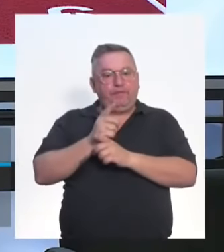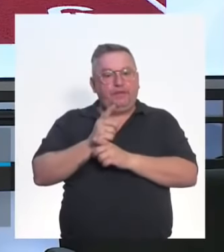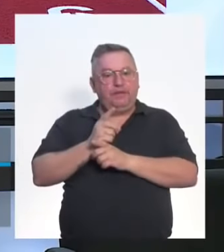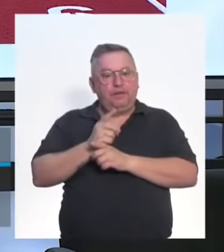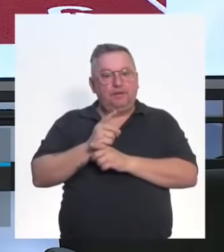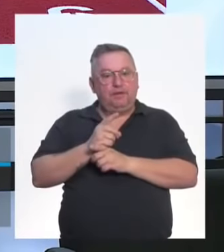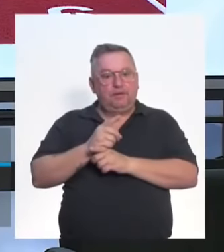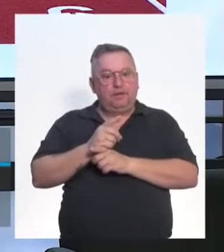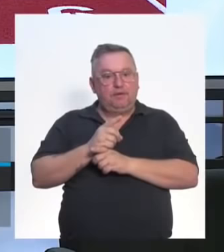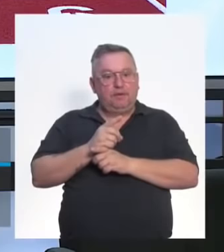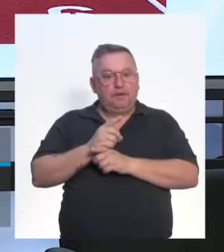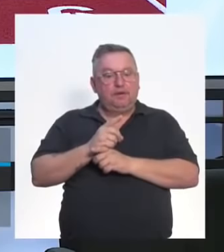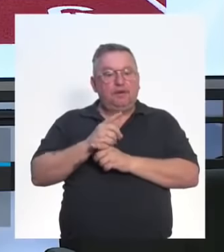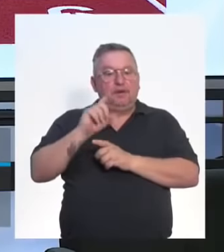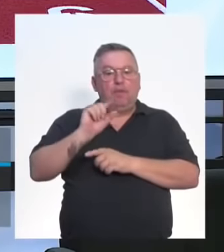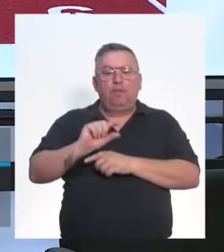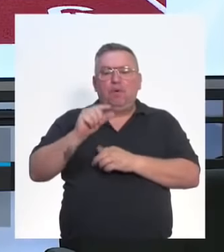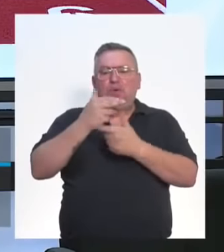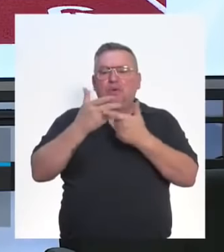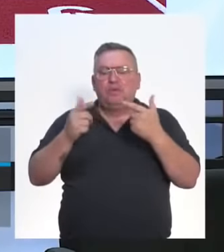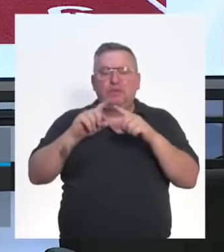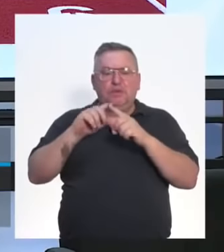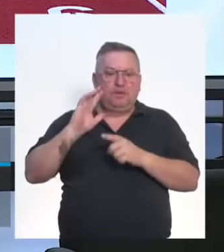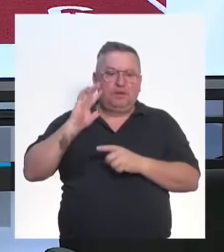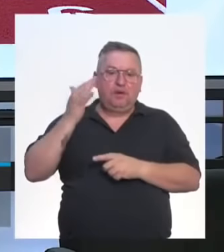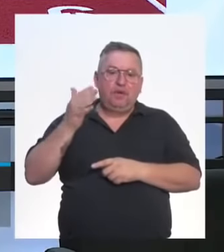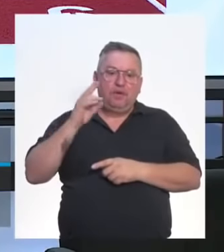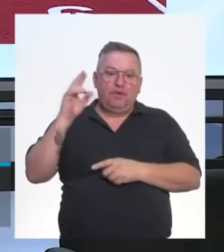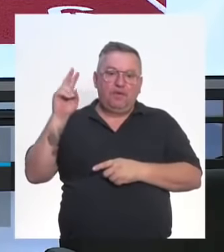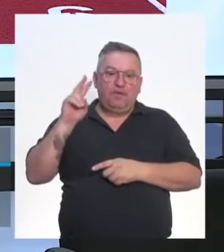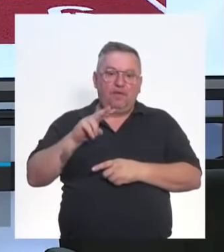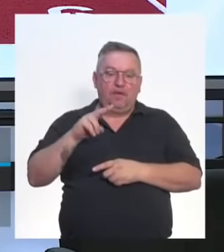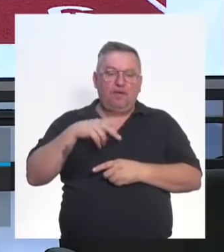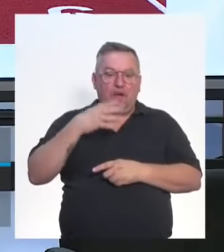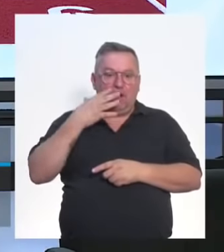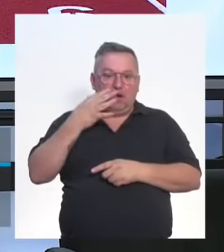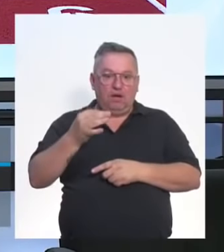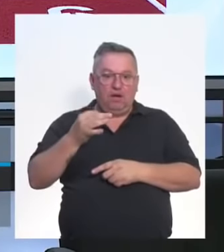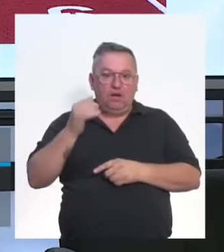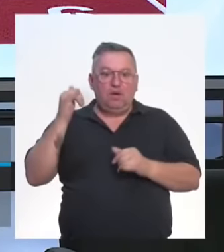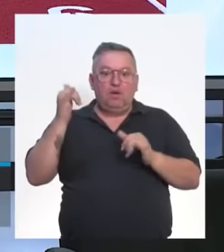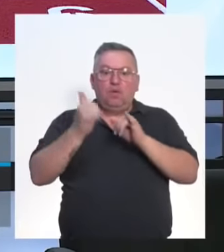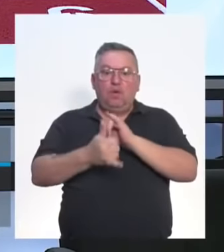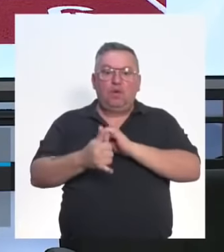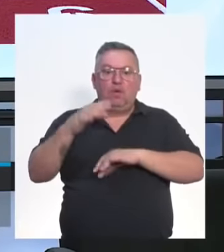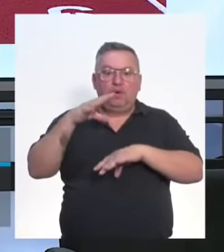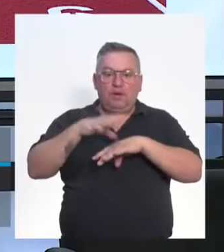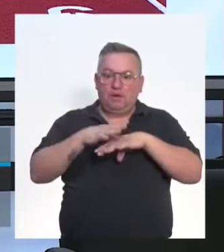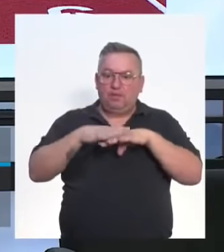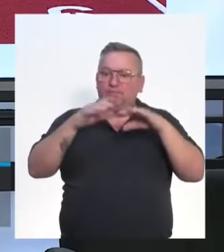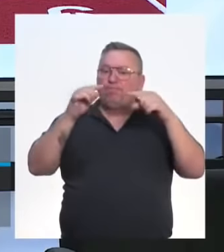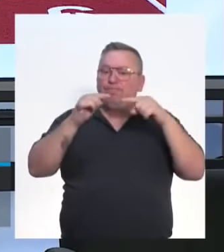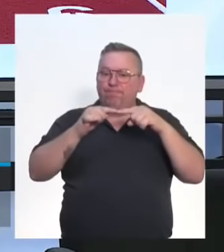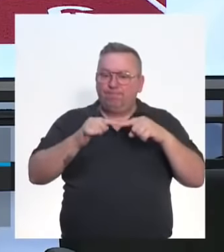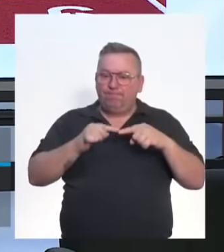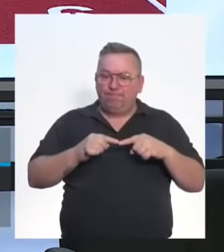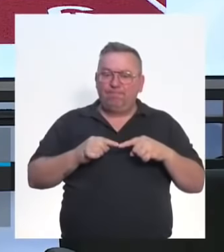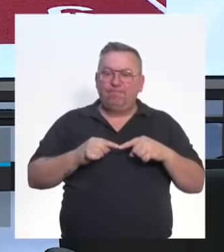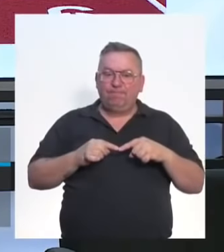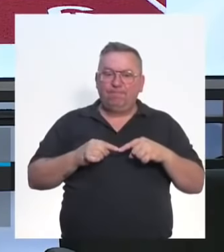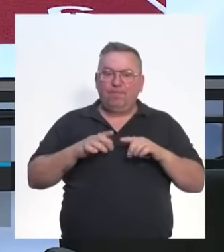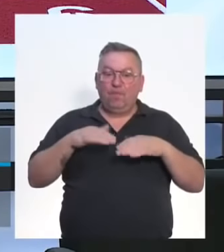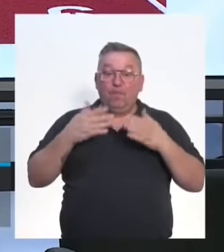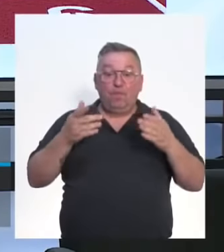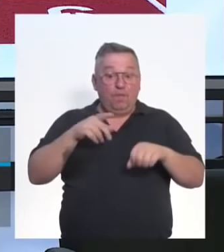nas mínimas coisas, né, e de repente você vai observar. O esporte, matemática, tem tudo a ver. Uma hora que você tiver